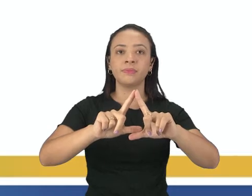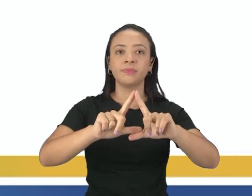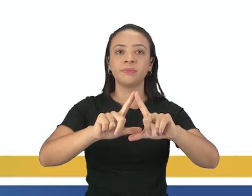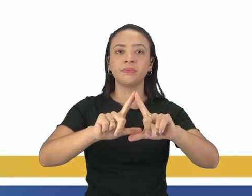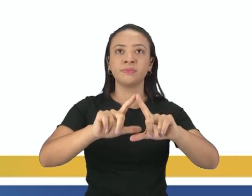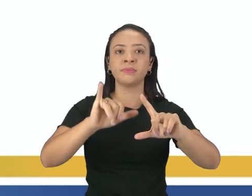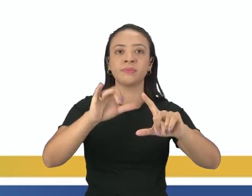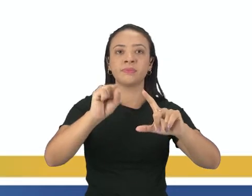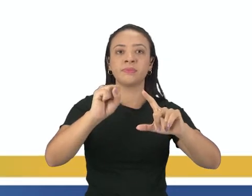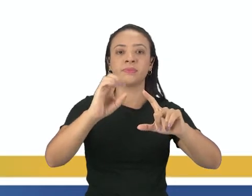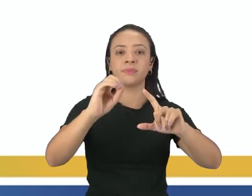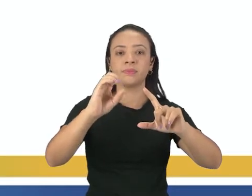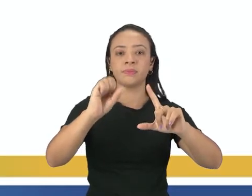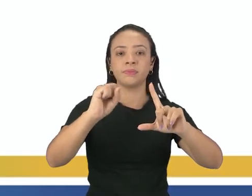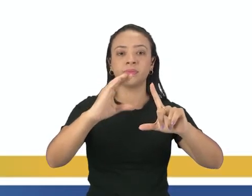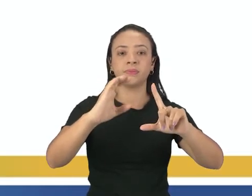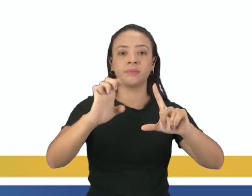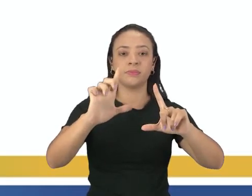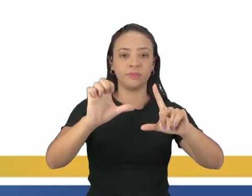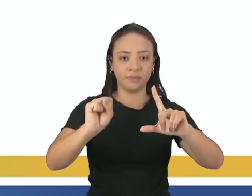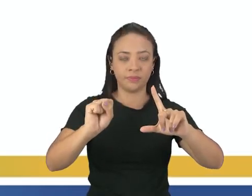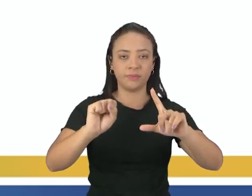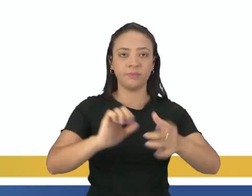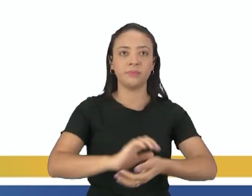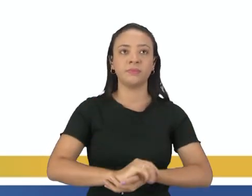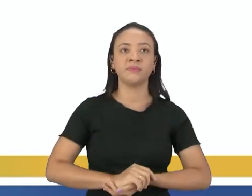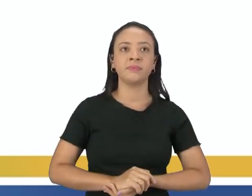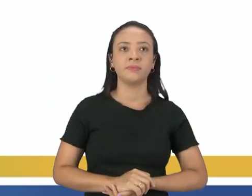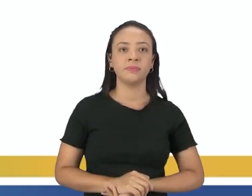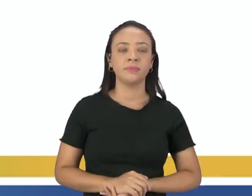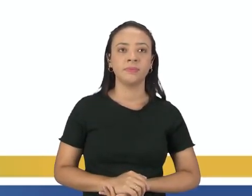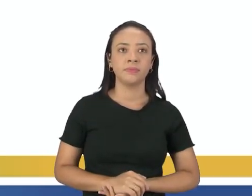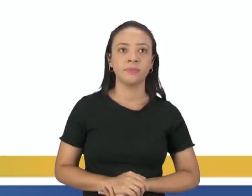como isósceles, certo? Muito bem.